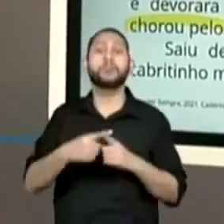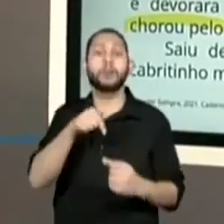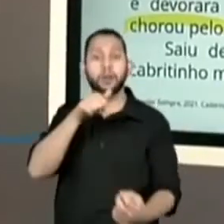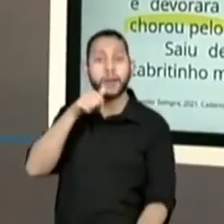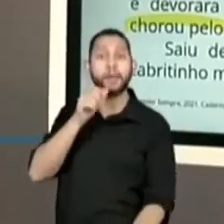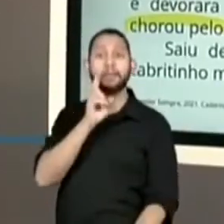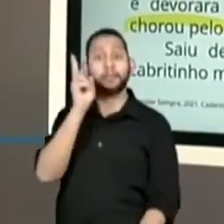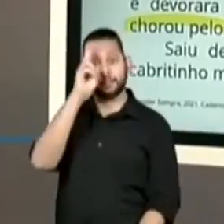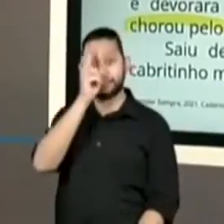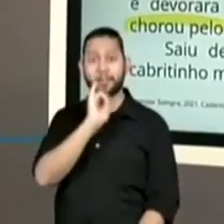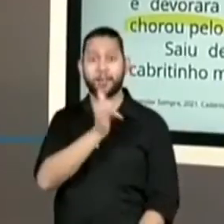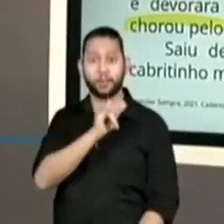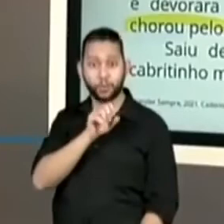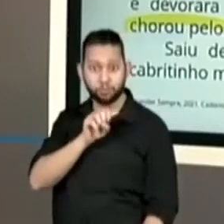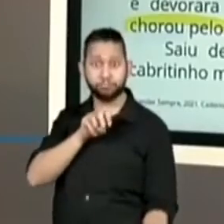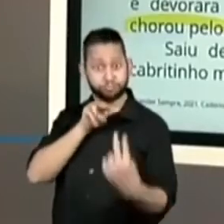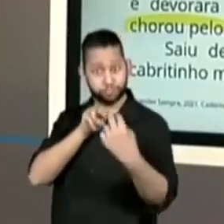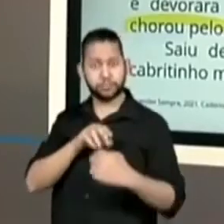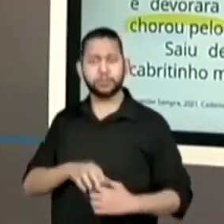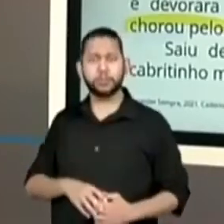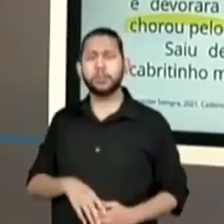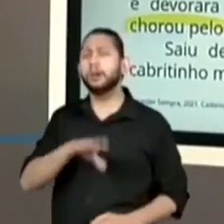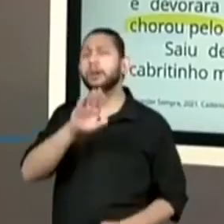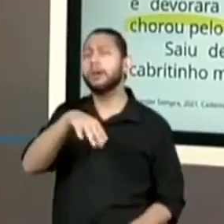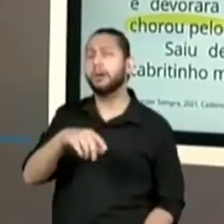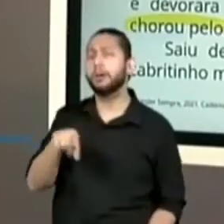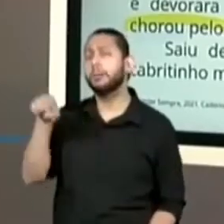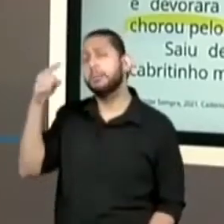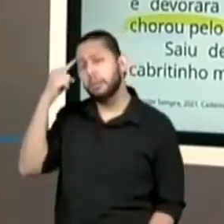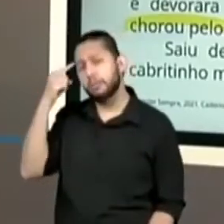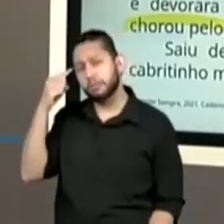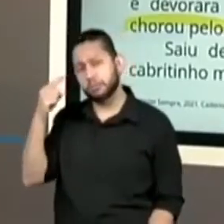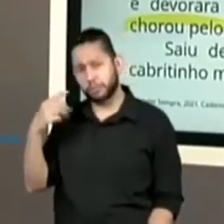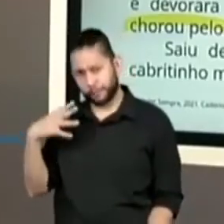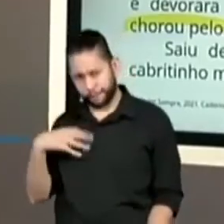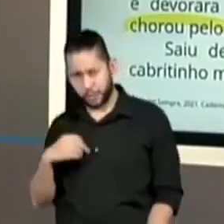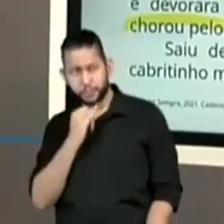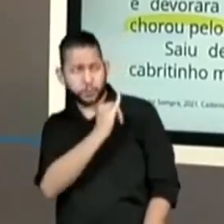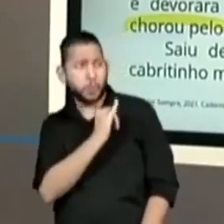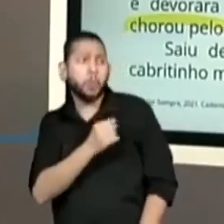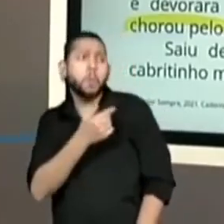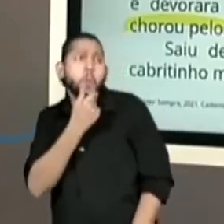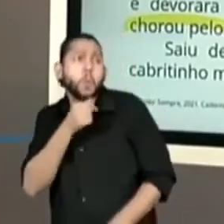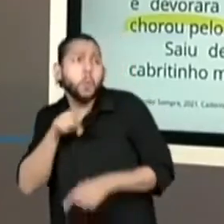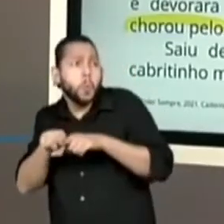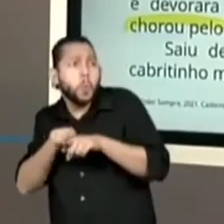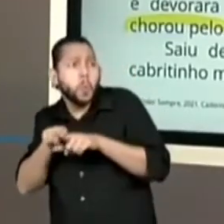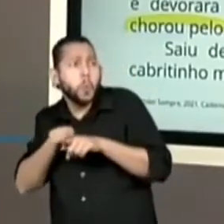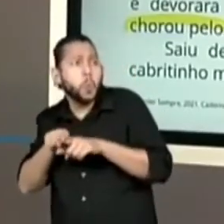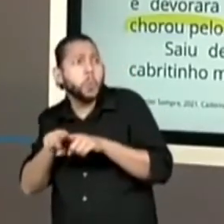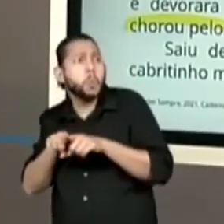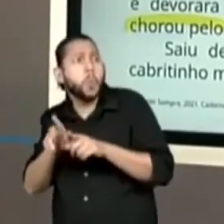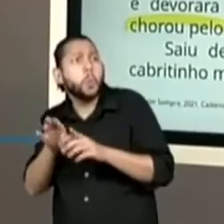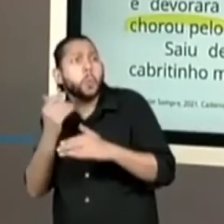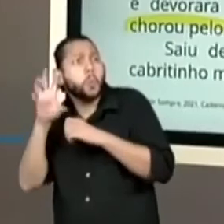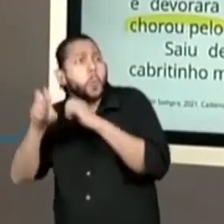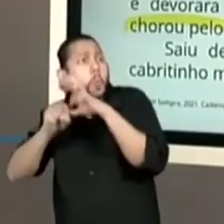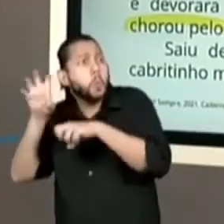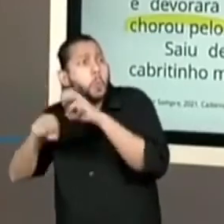está chamando você, leitor, a imaginar. Imagine como que a cabra chorou. Você vai imaginar como que ela